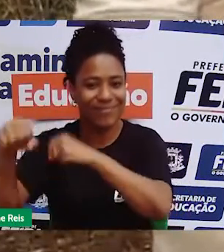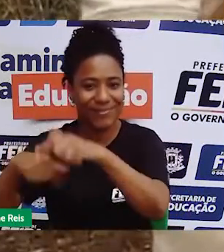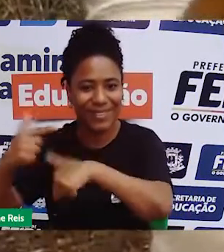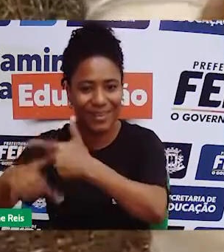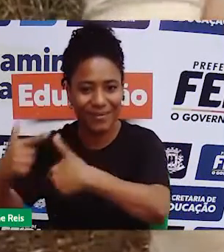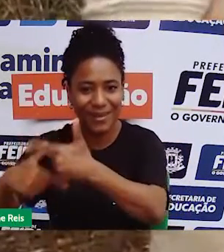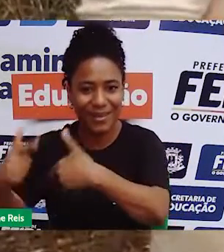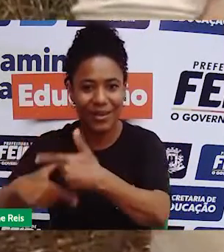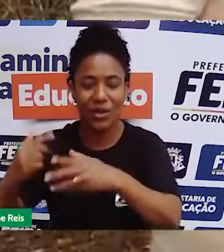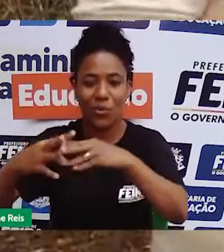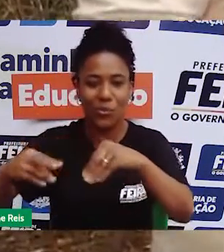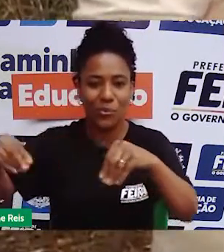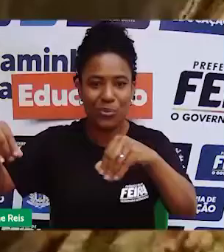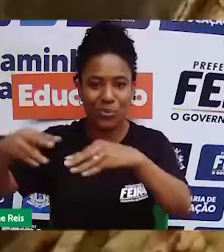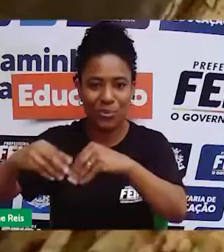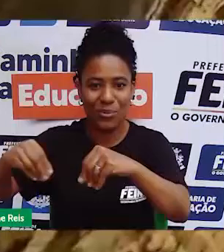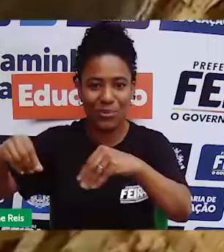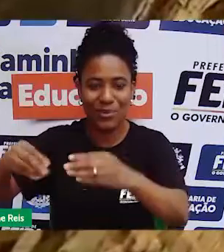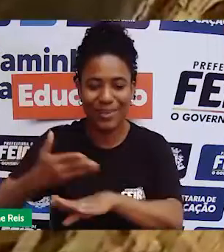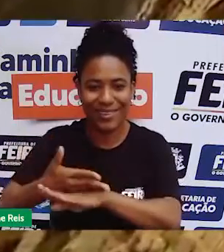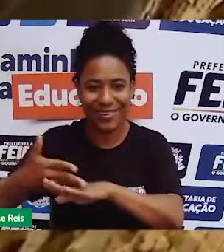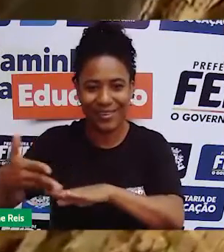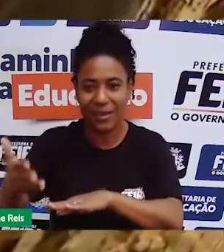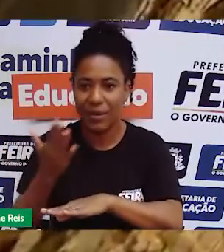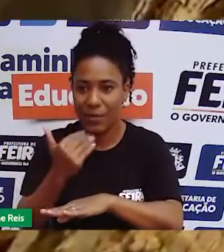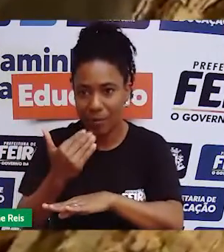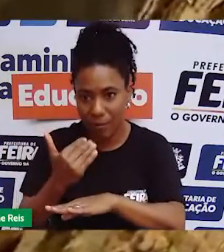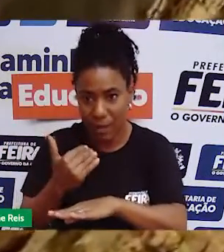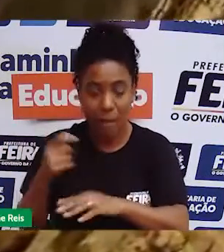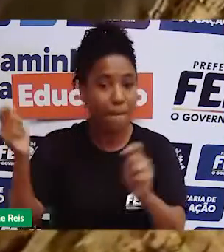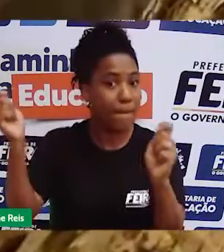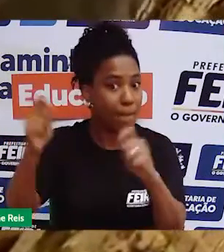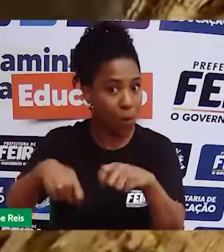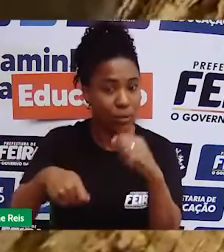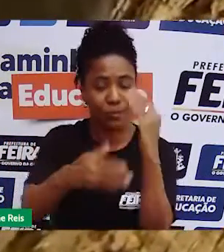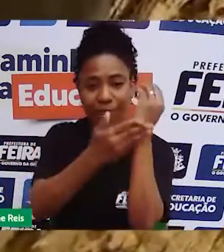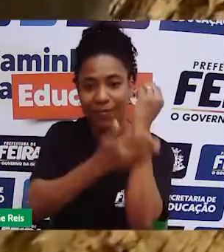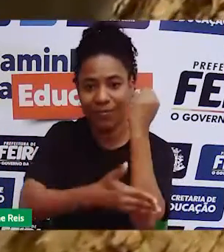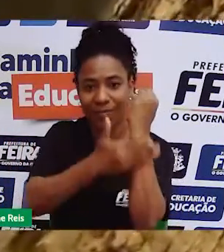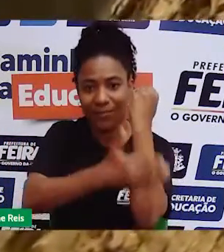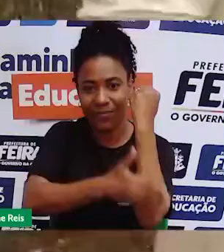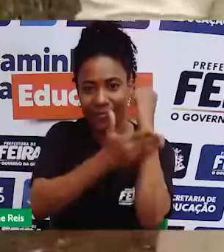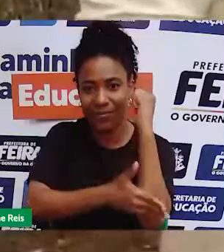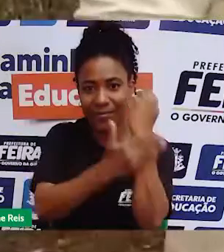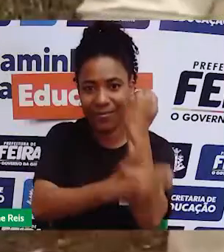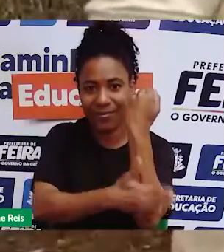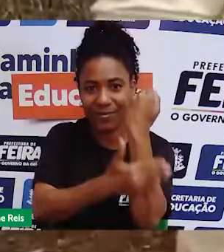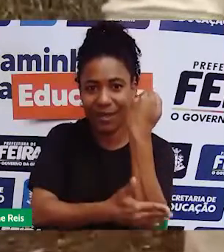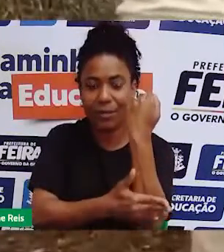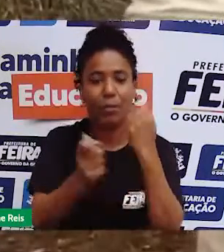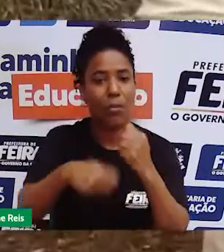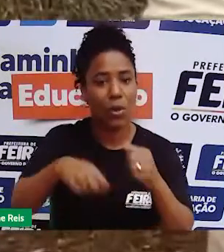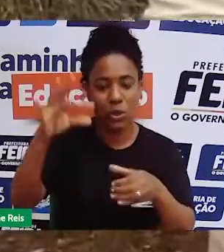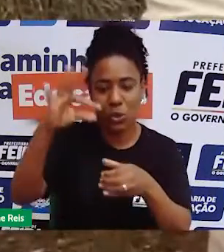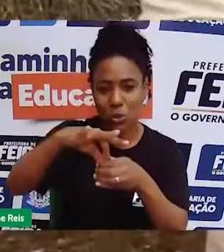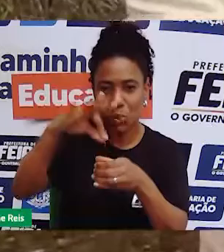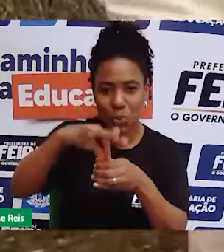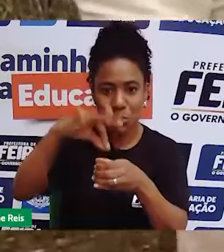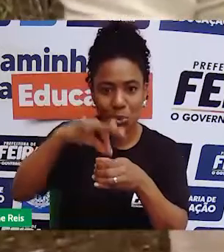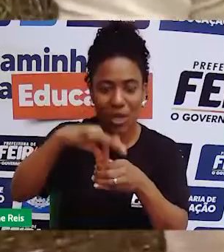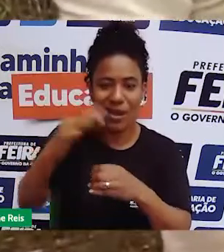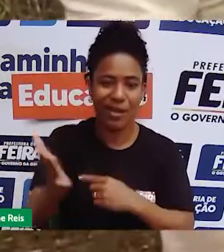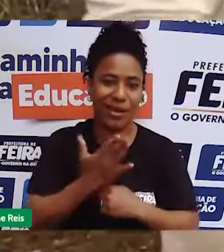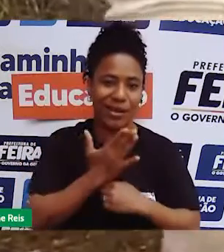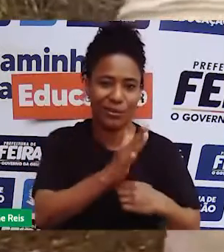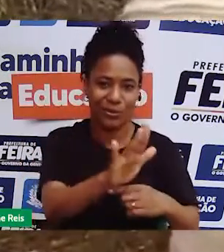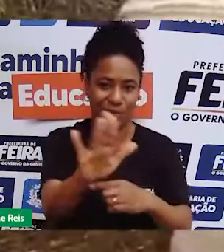para fazer linhas, as linhas usadas em casa. A casca também pode ser usada. Ela também tem um poder, né, medicinal, em que essa casca ela é